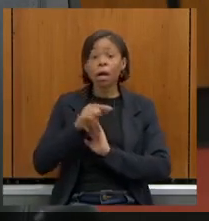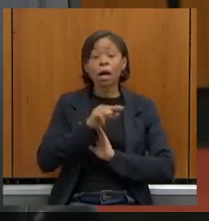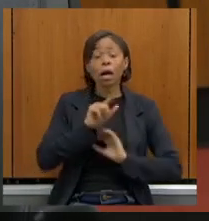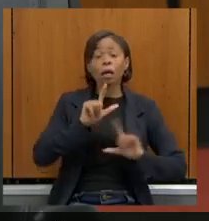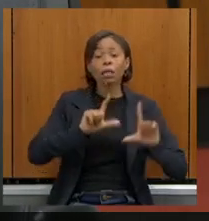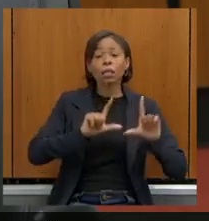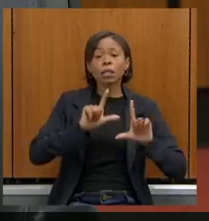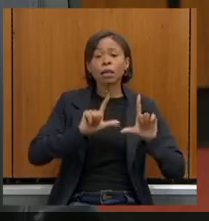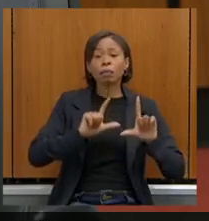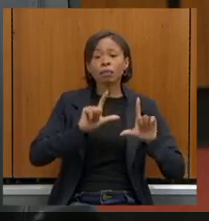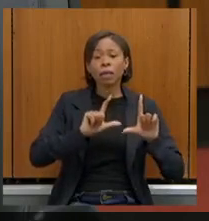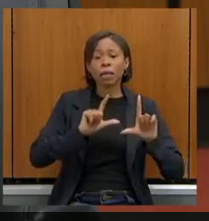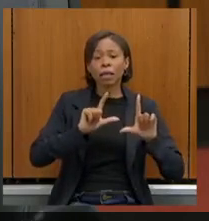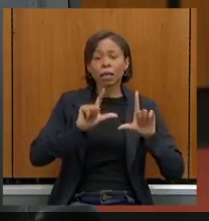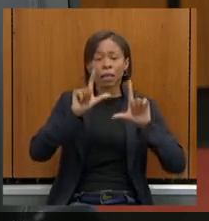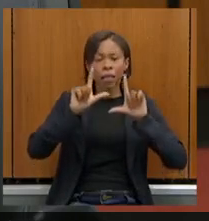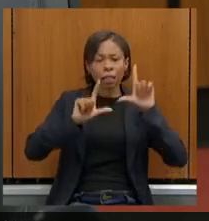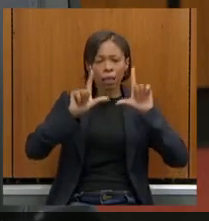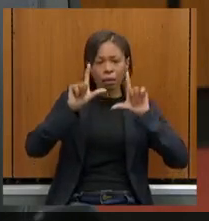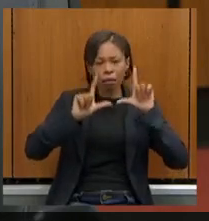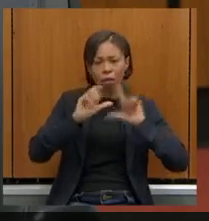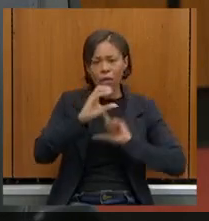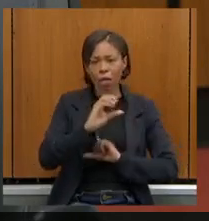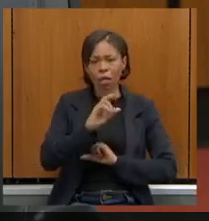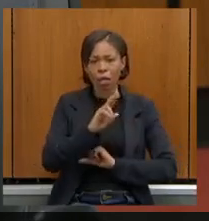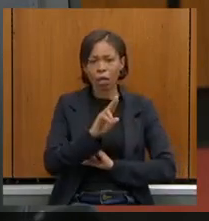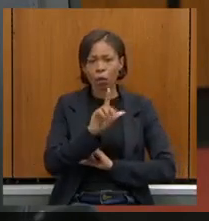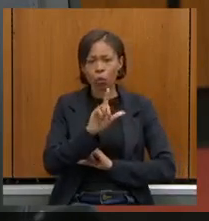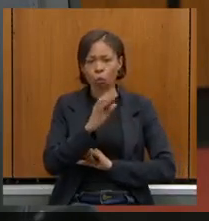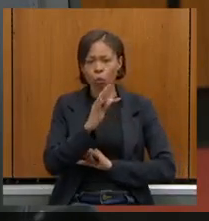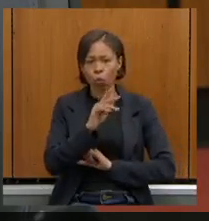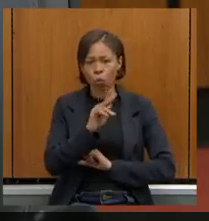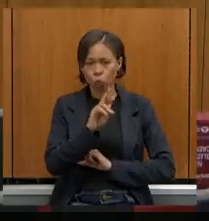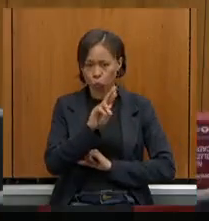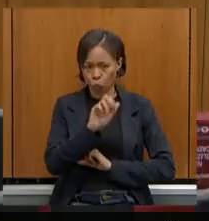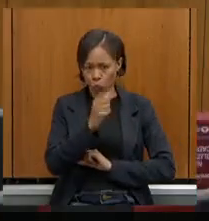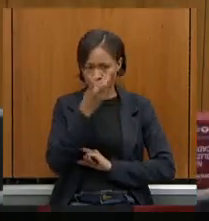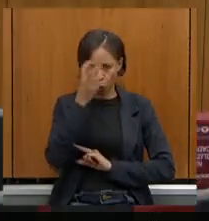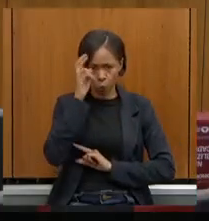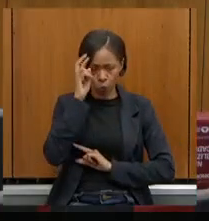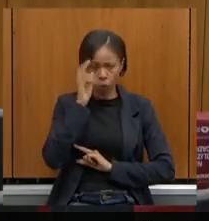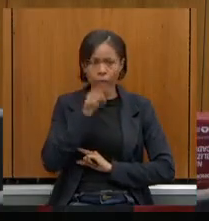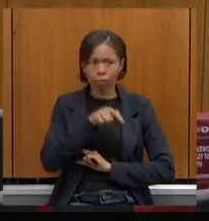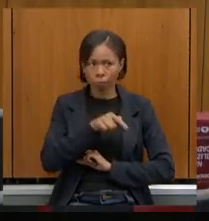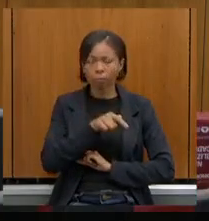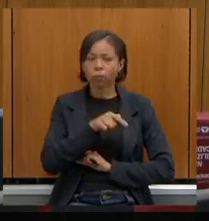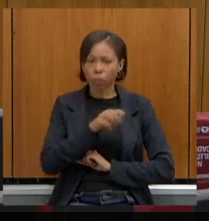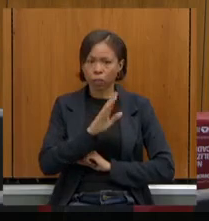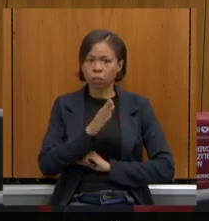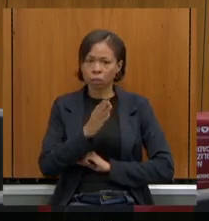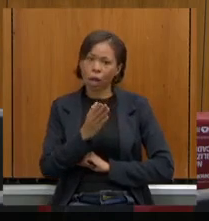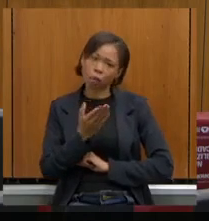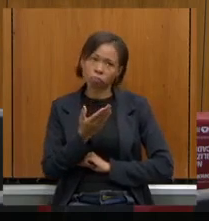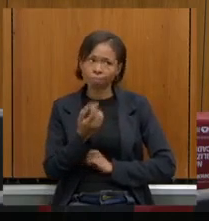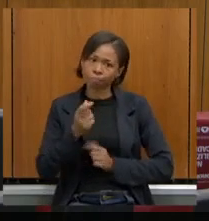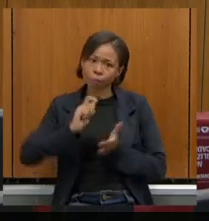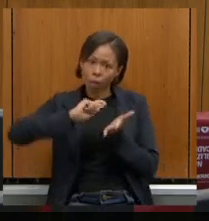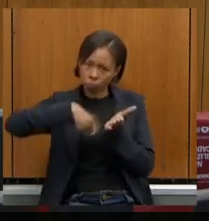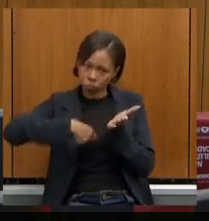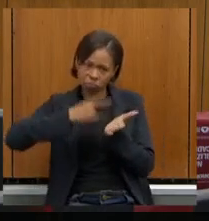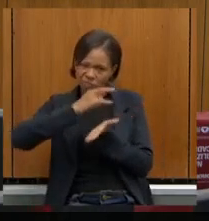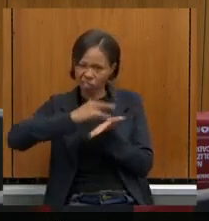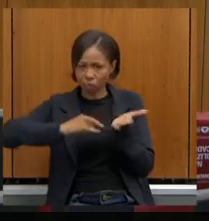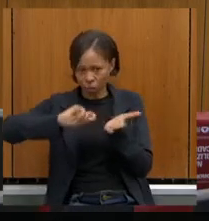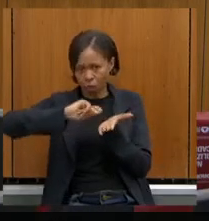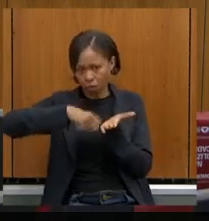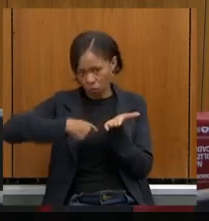por um projeto até político, obviamente, estratégico, foi e assinando acordos de cooperação, mas conseguimos